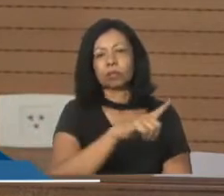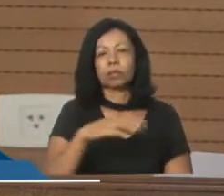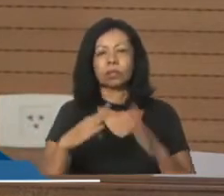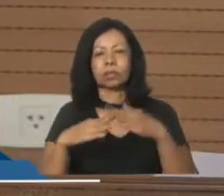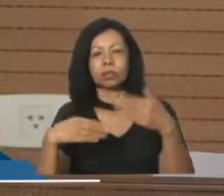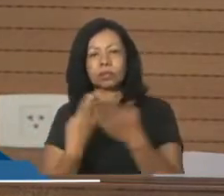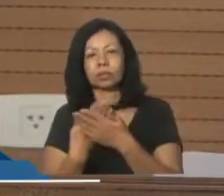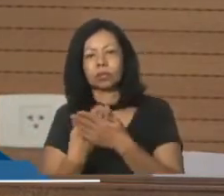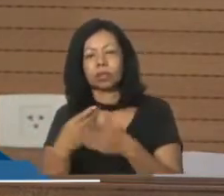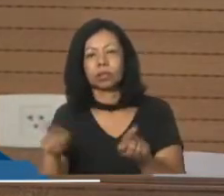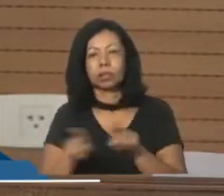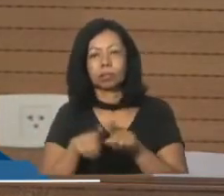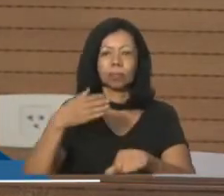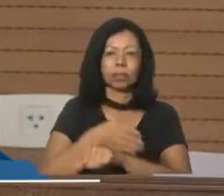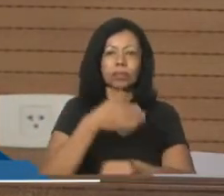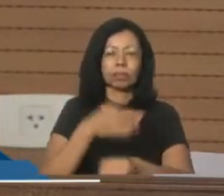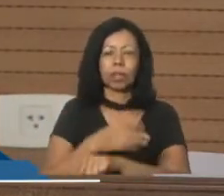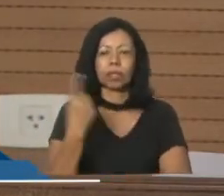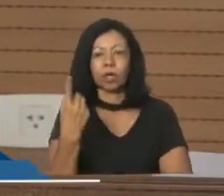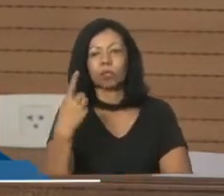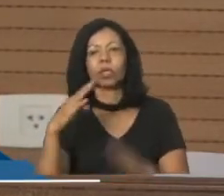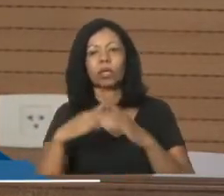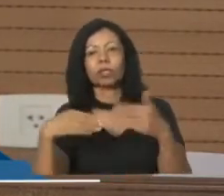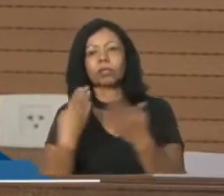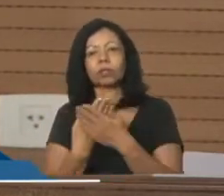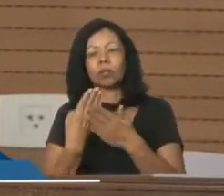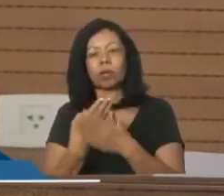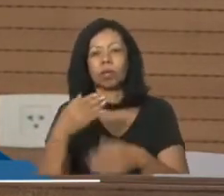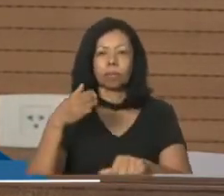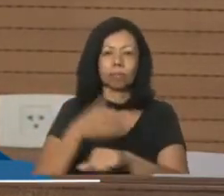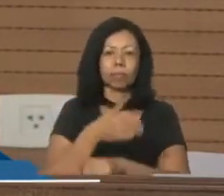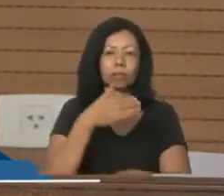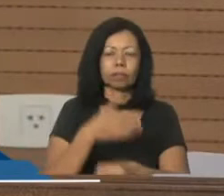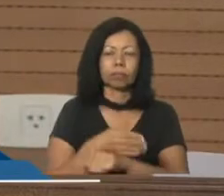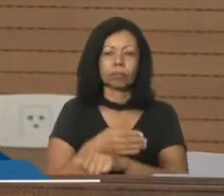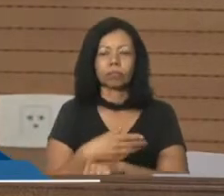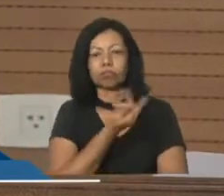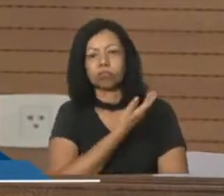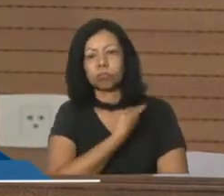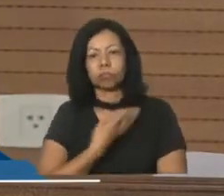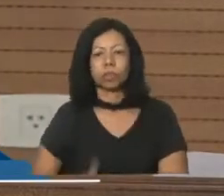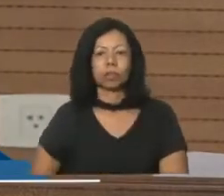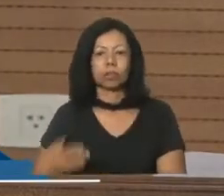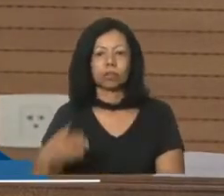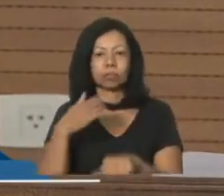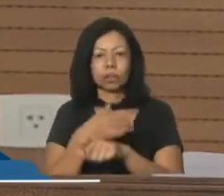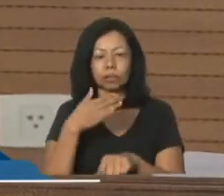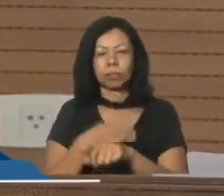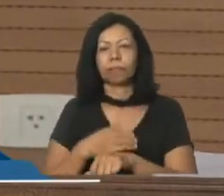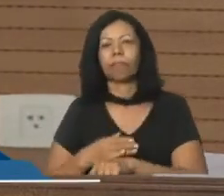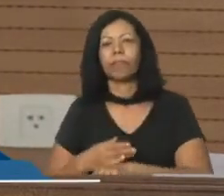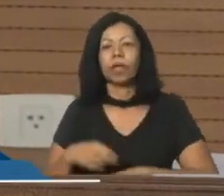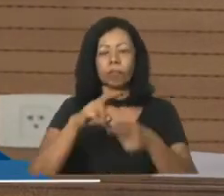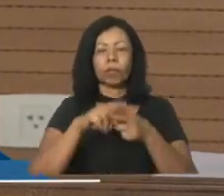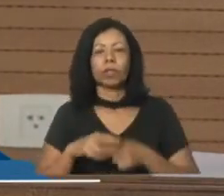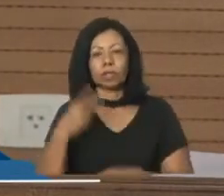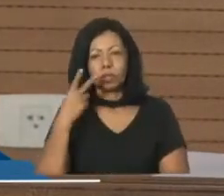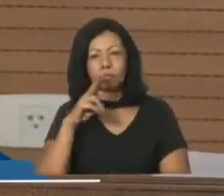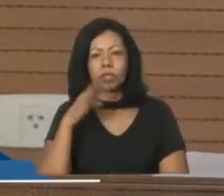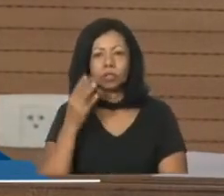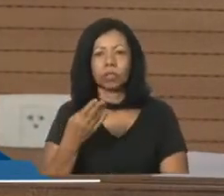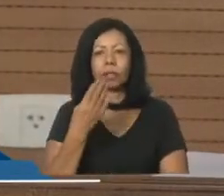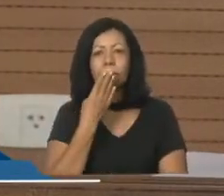escolas particulares, sendo a única escola pública a participar da competição. Diante do exposto, observadas